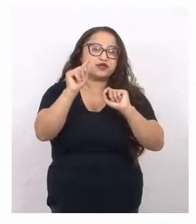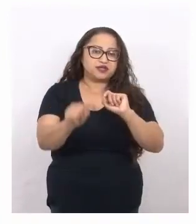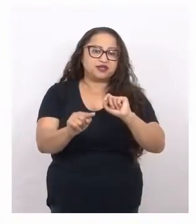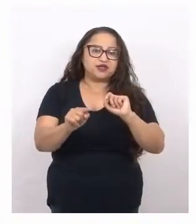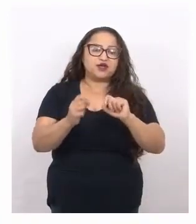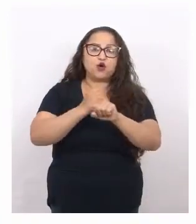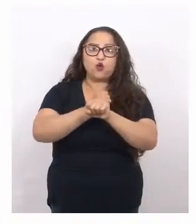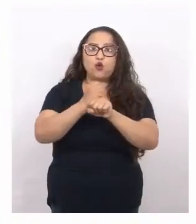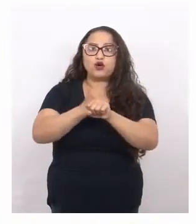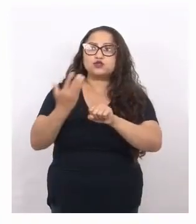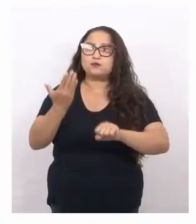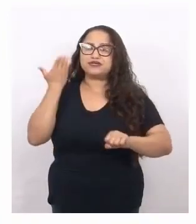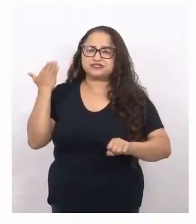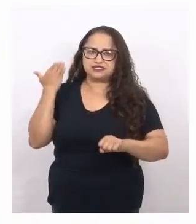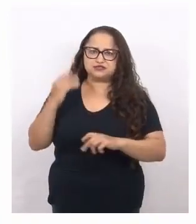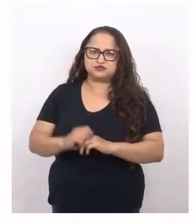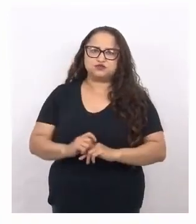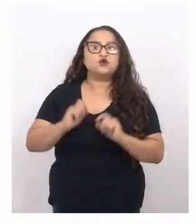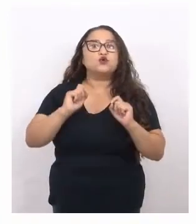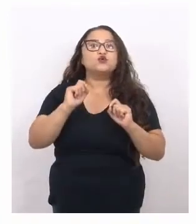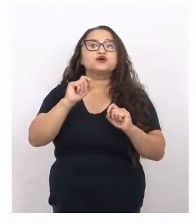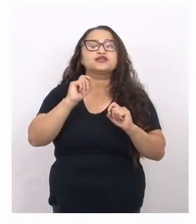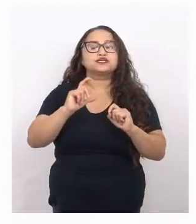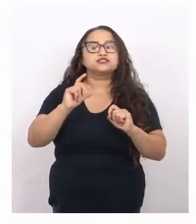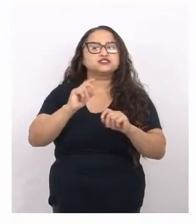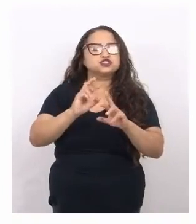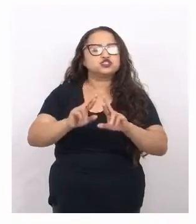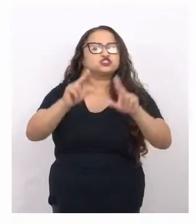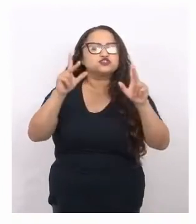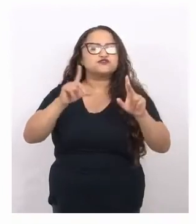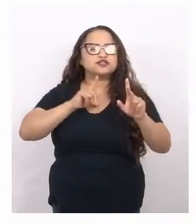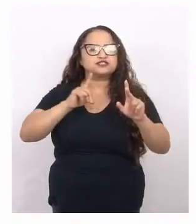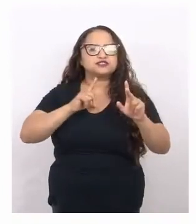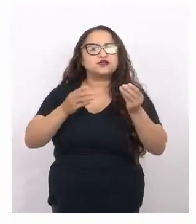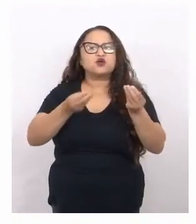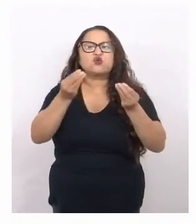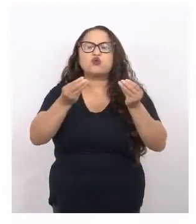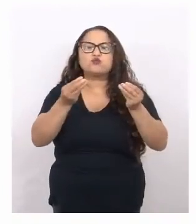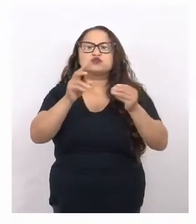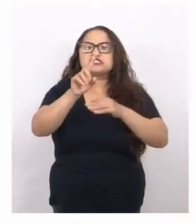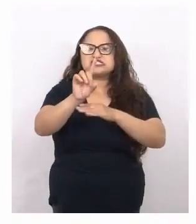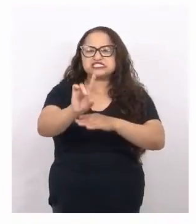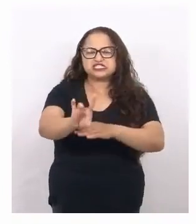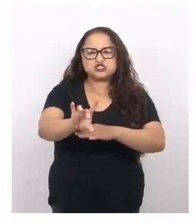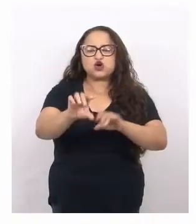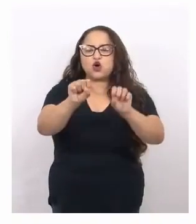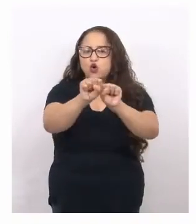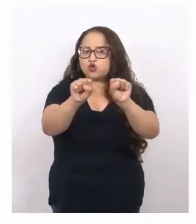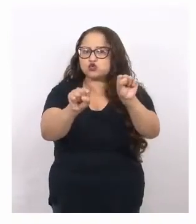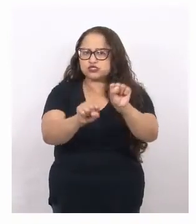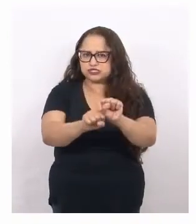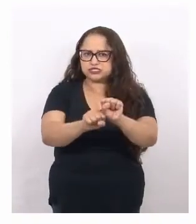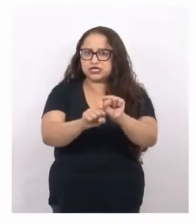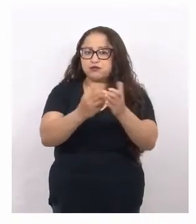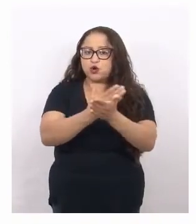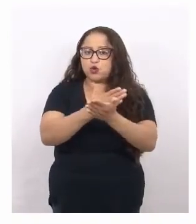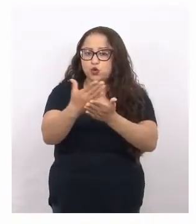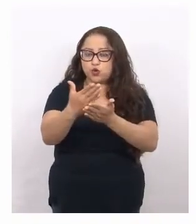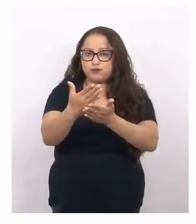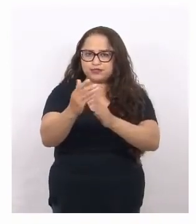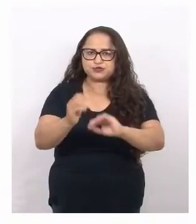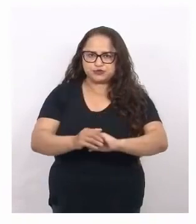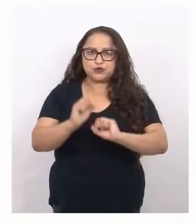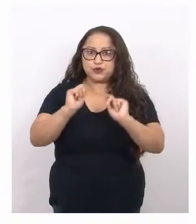única diferença é a atribuição ser feita com o sistema, a atribuição inicial ser feita no